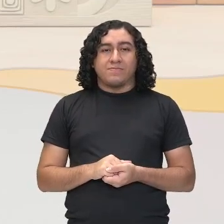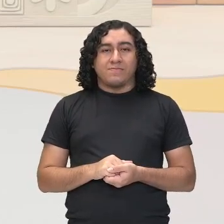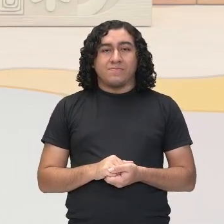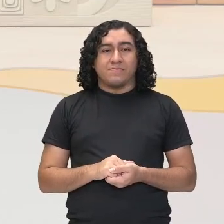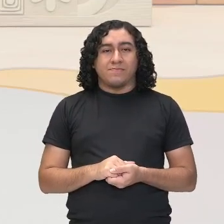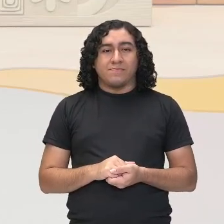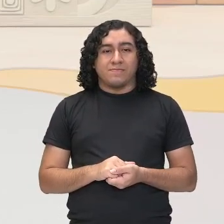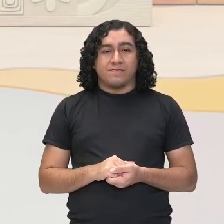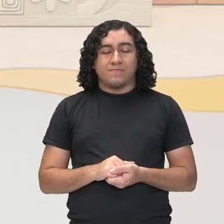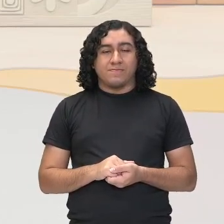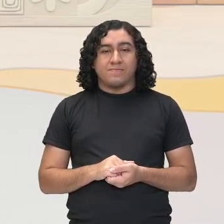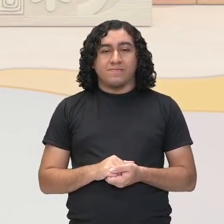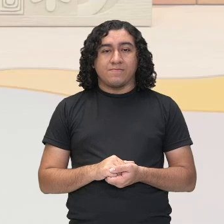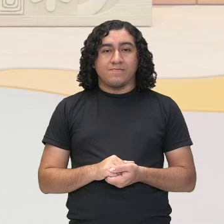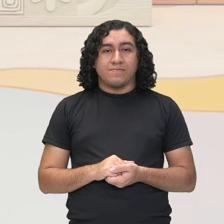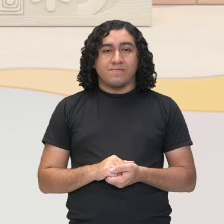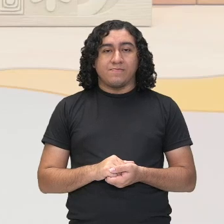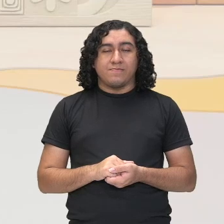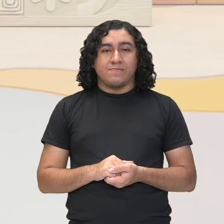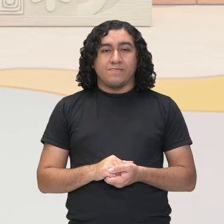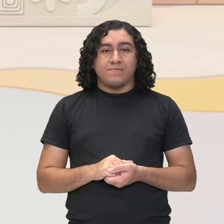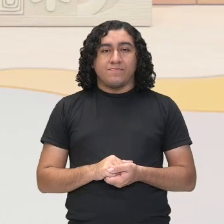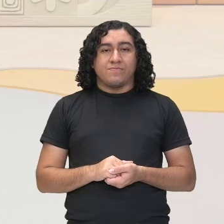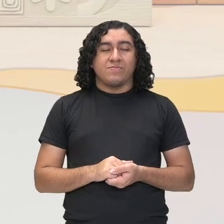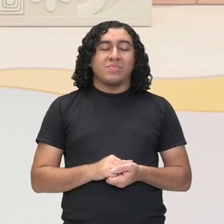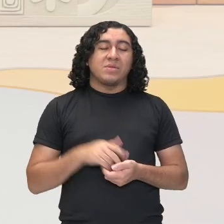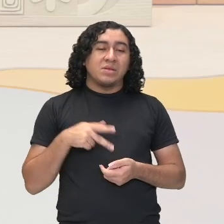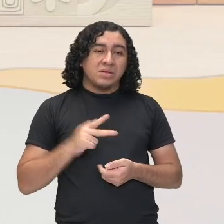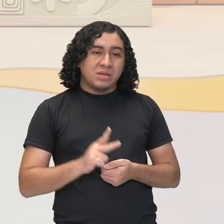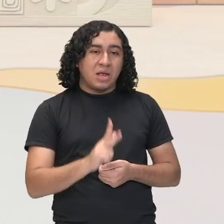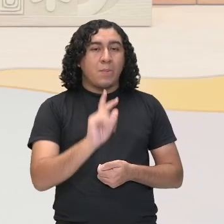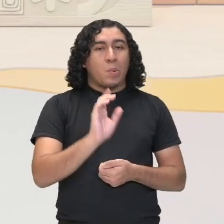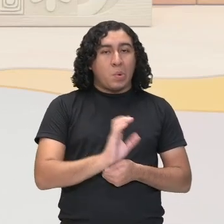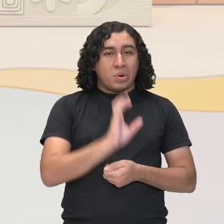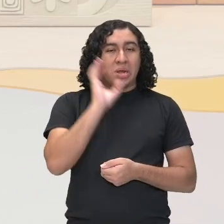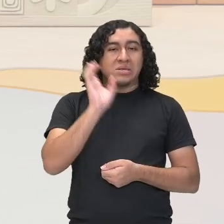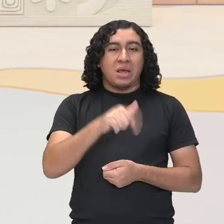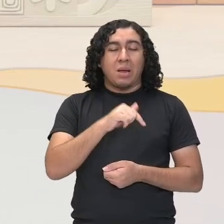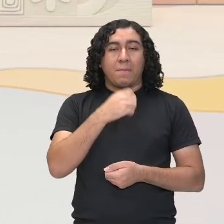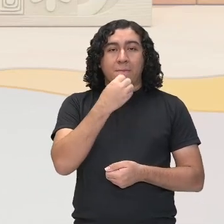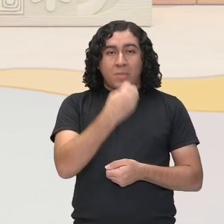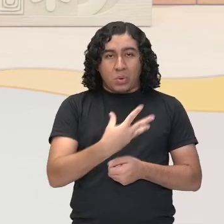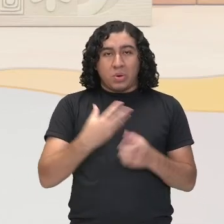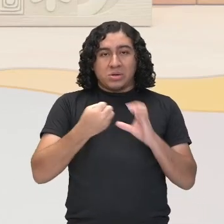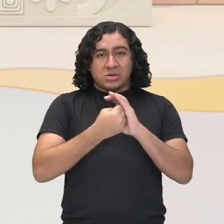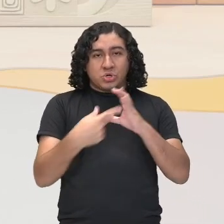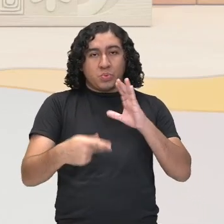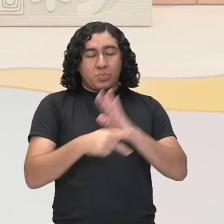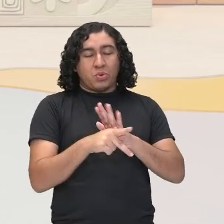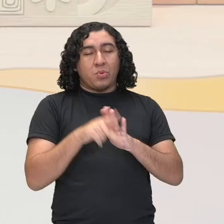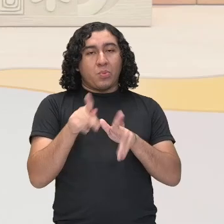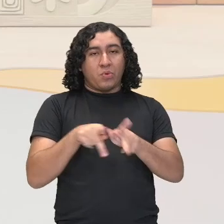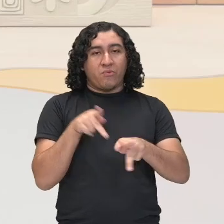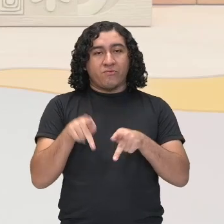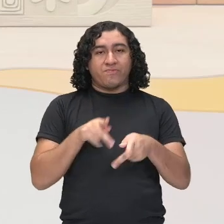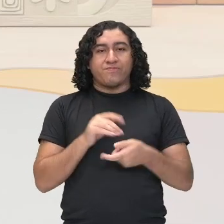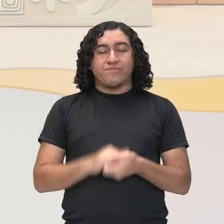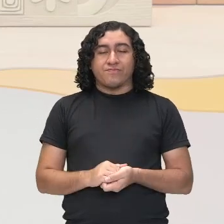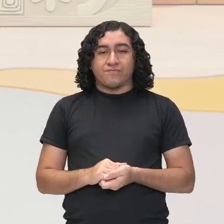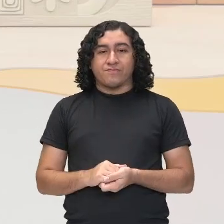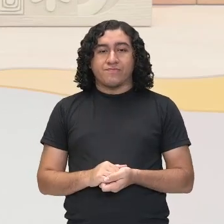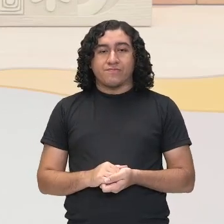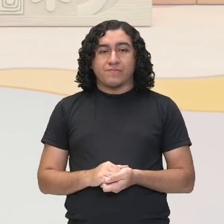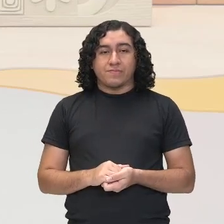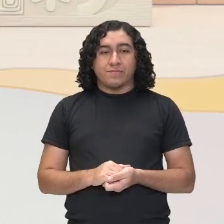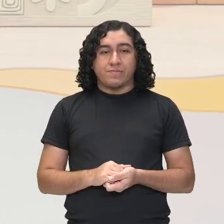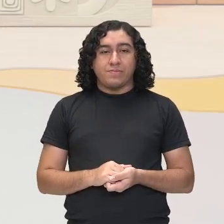ela sempre vai acontecendo, isso vai ser uma boa característica para o bom governante, de acordo com a obra de Maquiavel, que